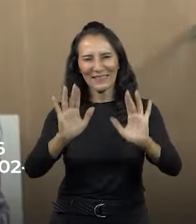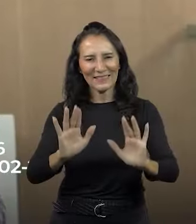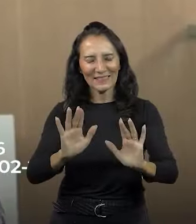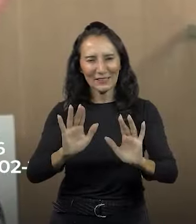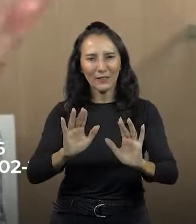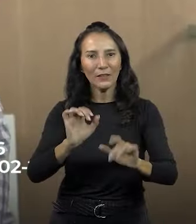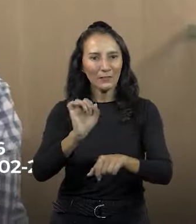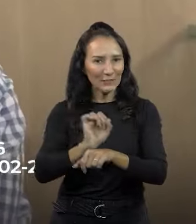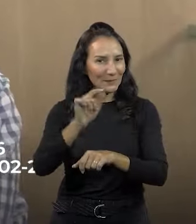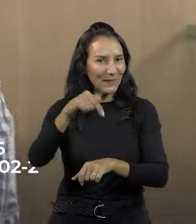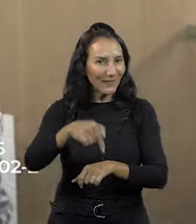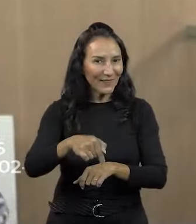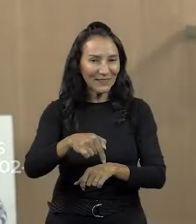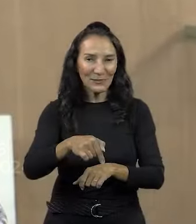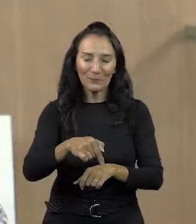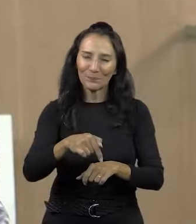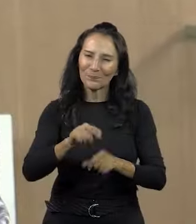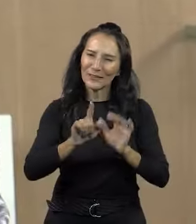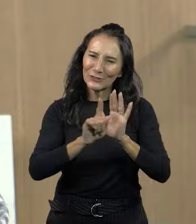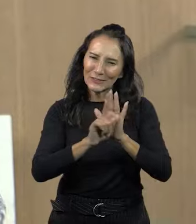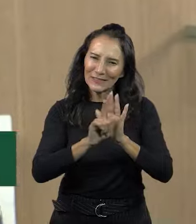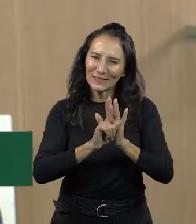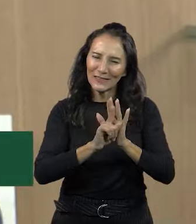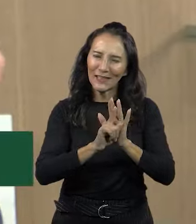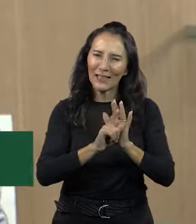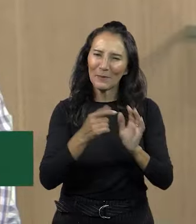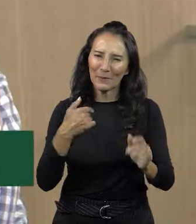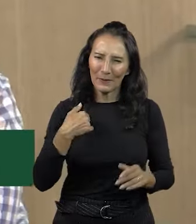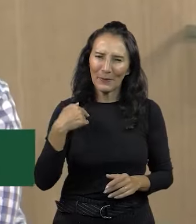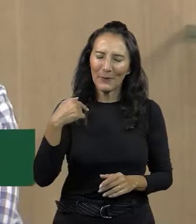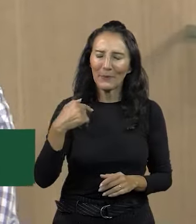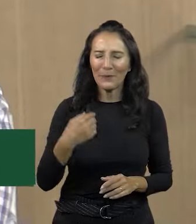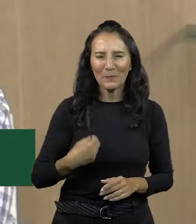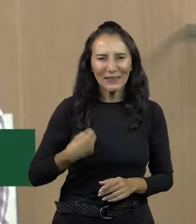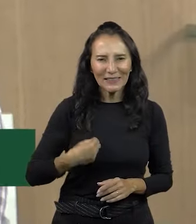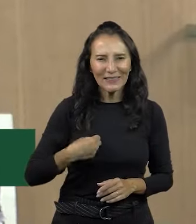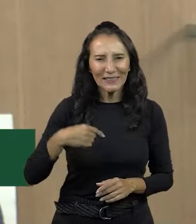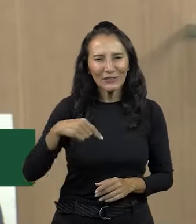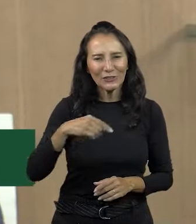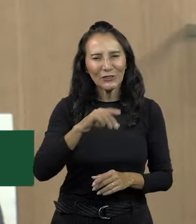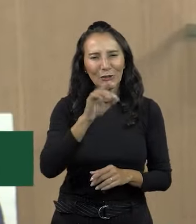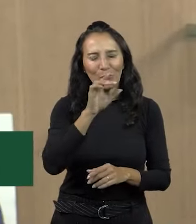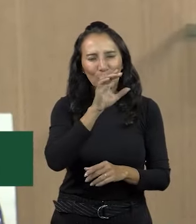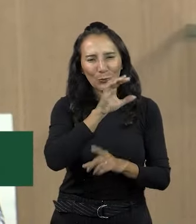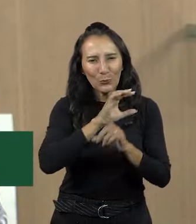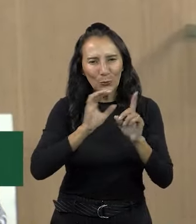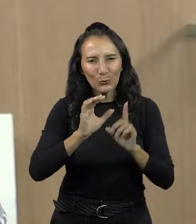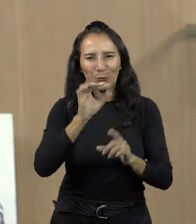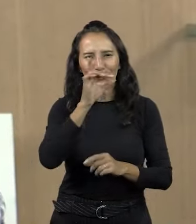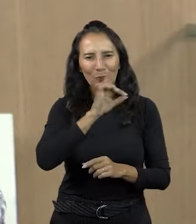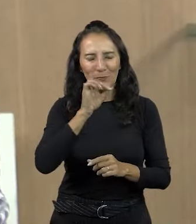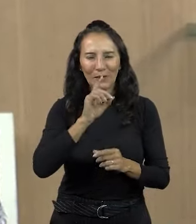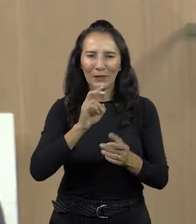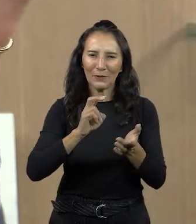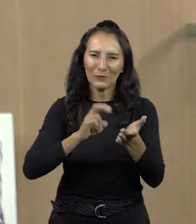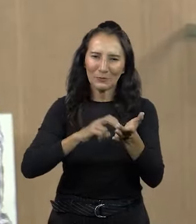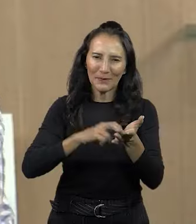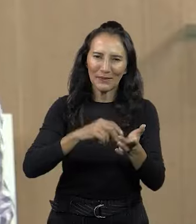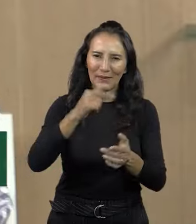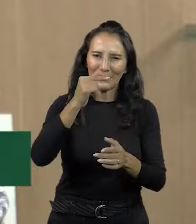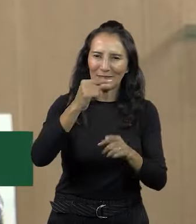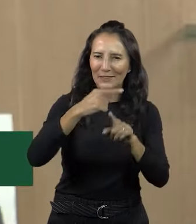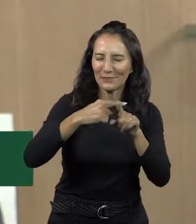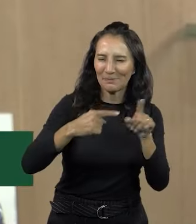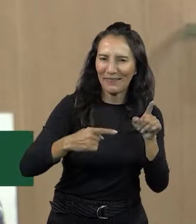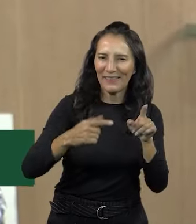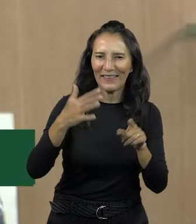espero estou sempre no domingo às 10 da manhã também muitas vezes às 7:30 da manhã e na